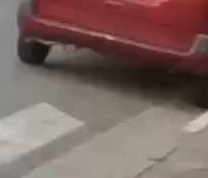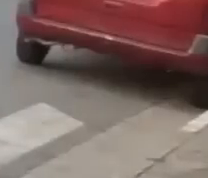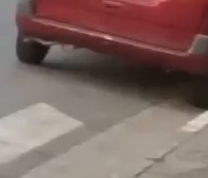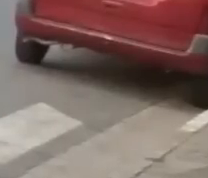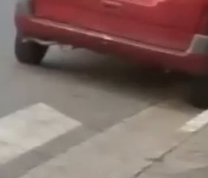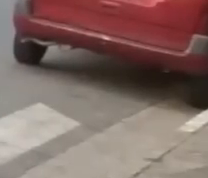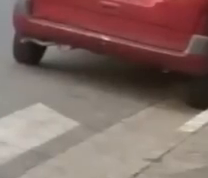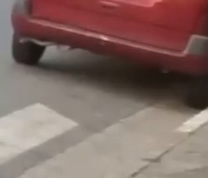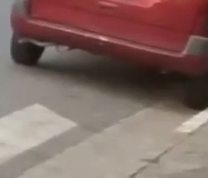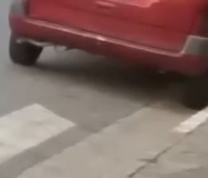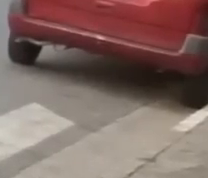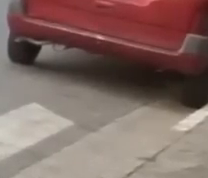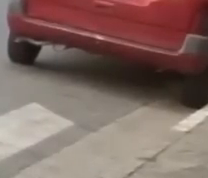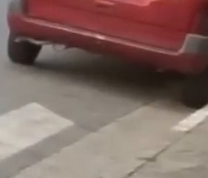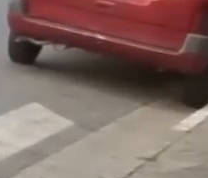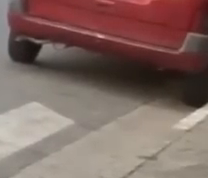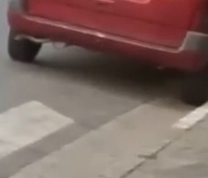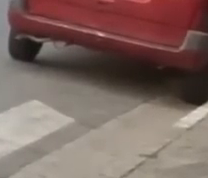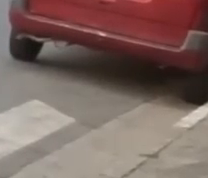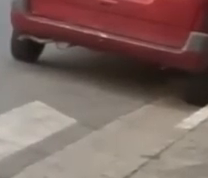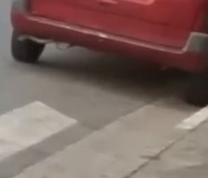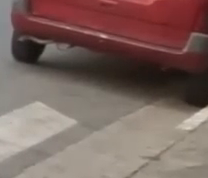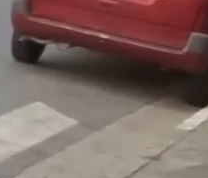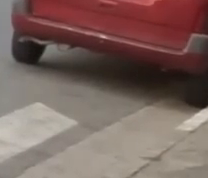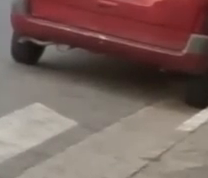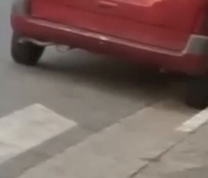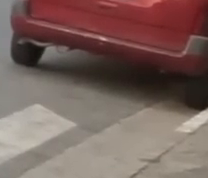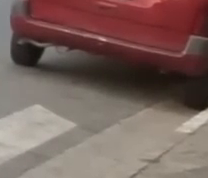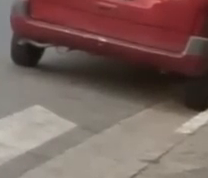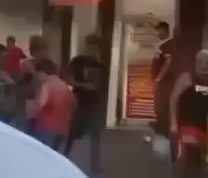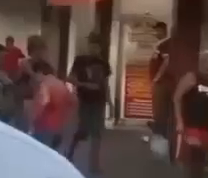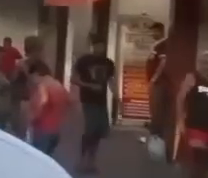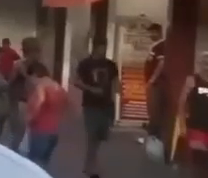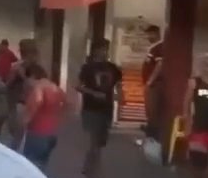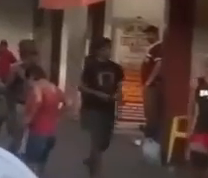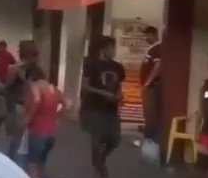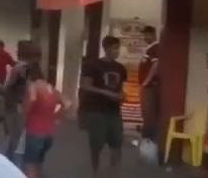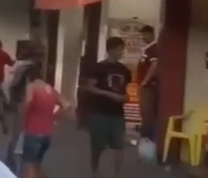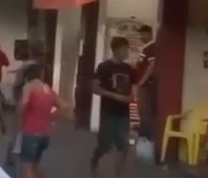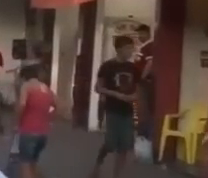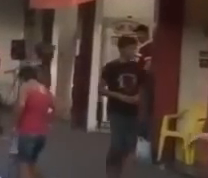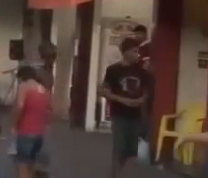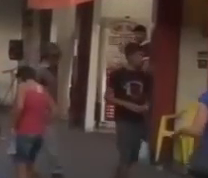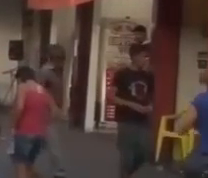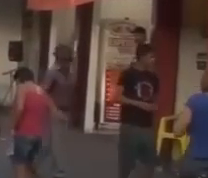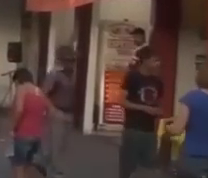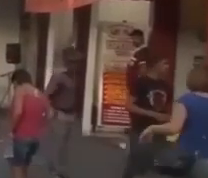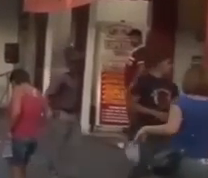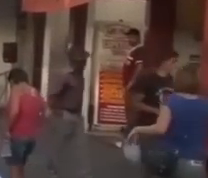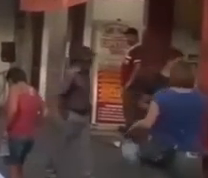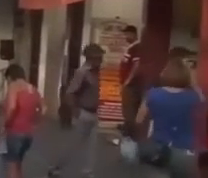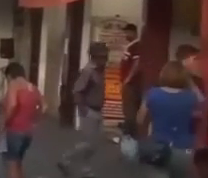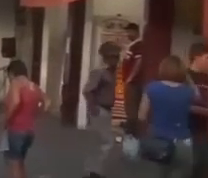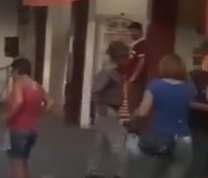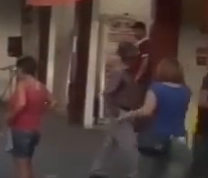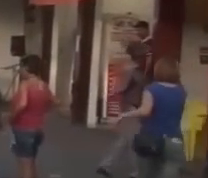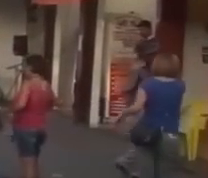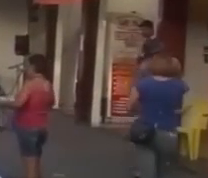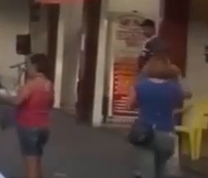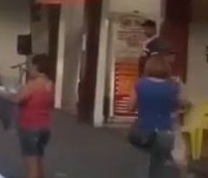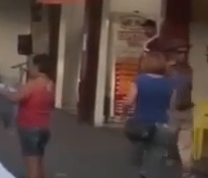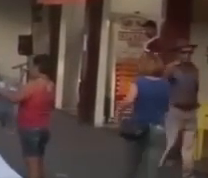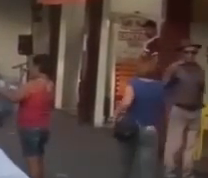A população pode fazer denúncias às comissões, para que os vereadores avaliem de perto os problemas da cidade por meio de